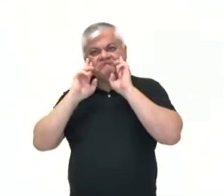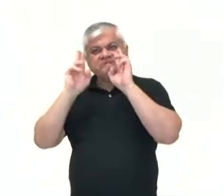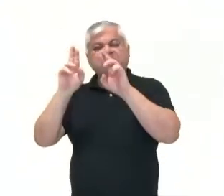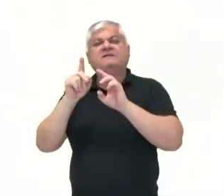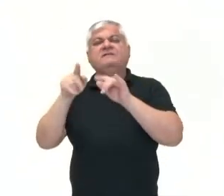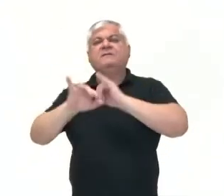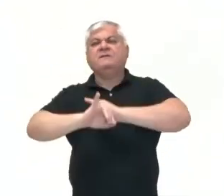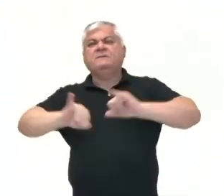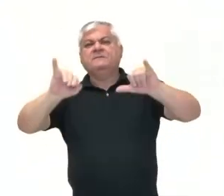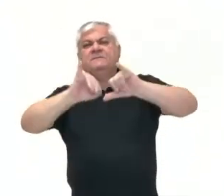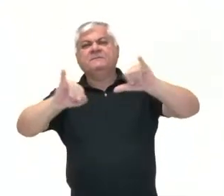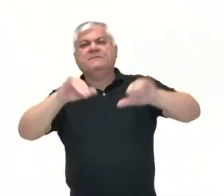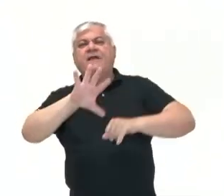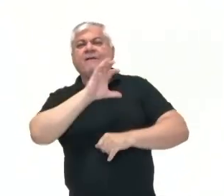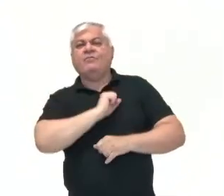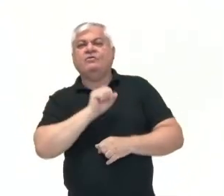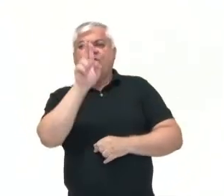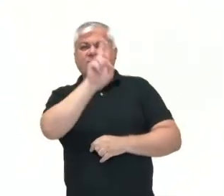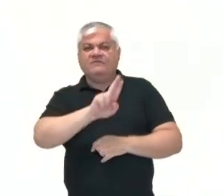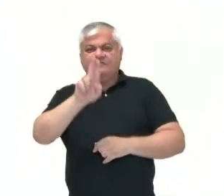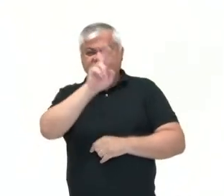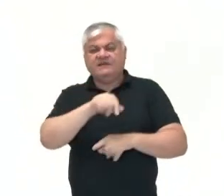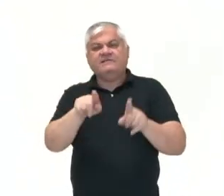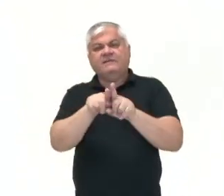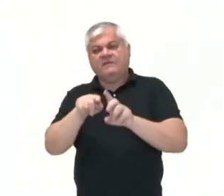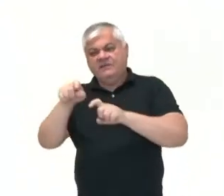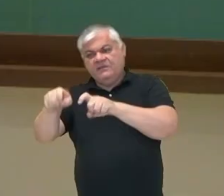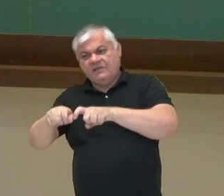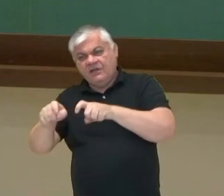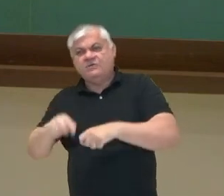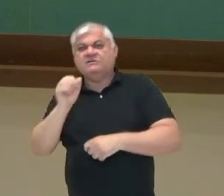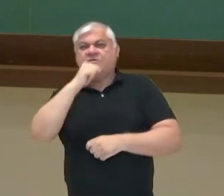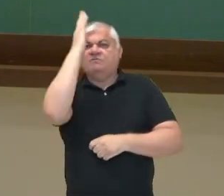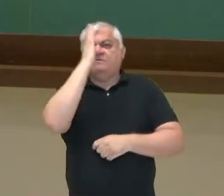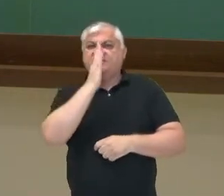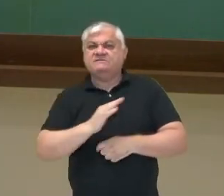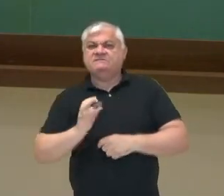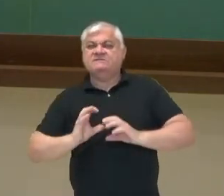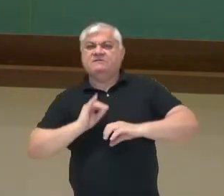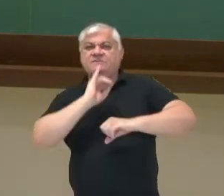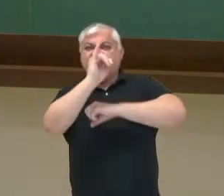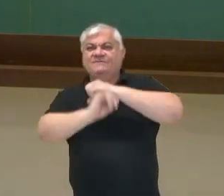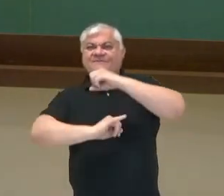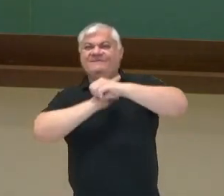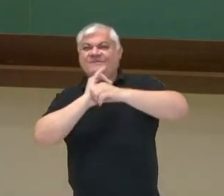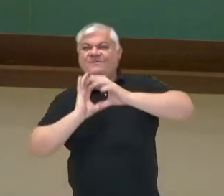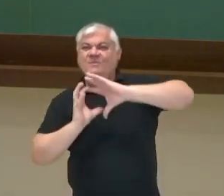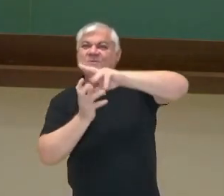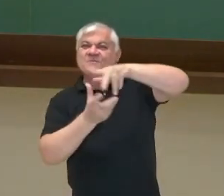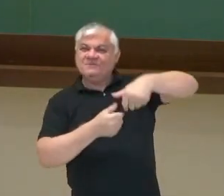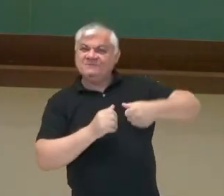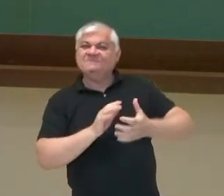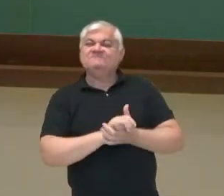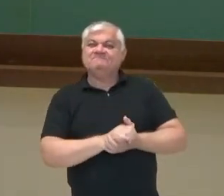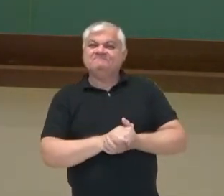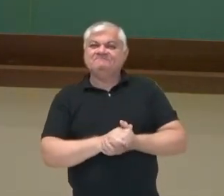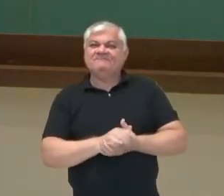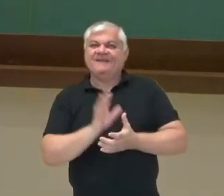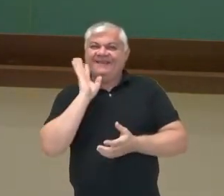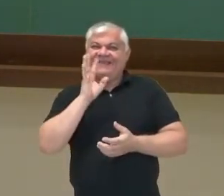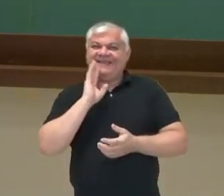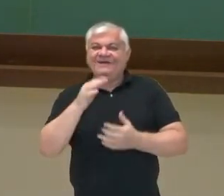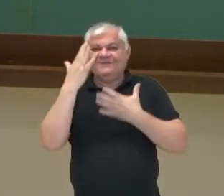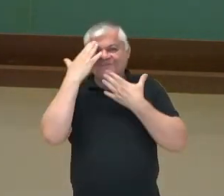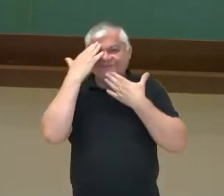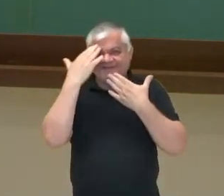amor na universidade e na roça, no Brasil e exterior. Olha que legal, que interessante, tá bom?